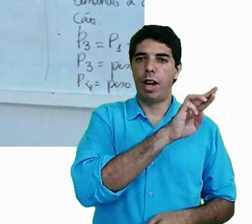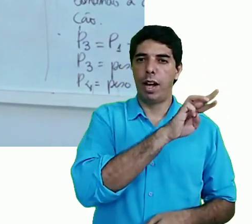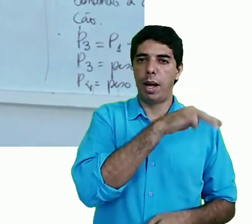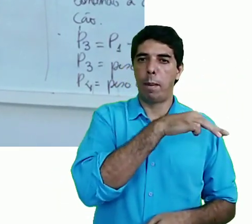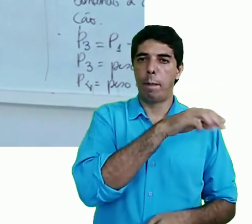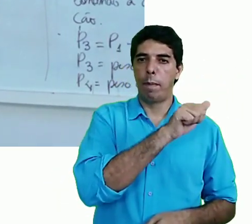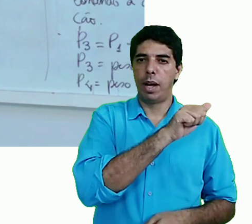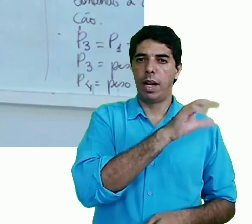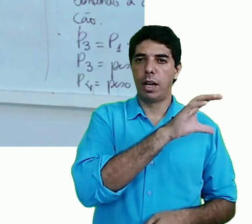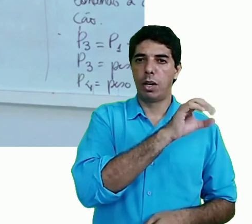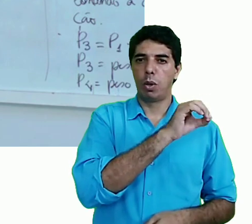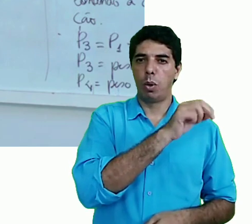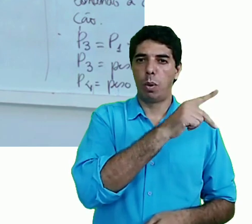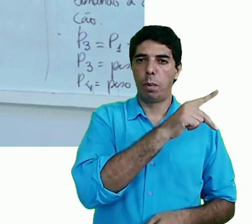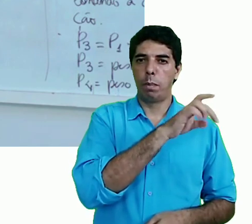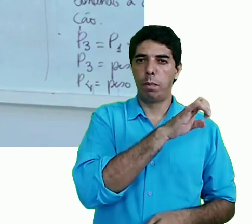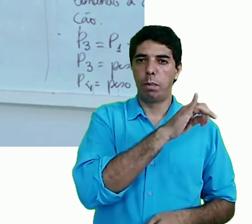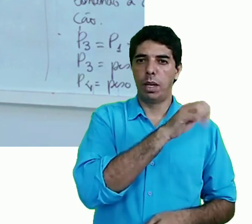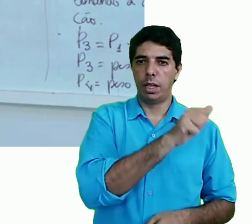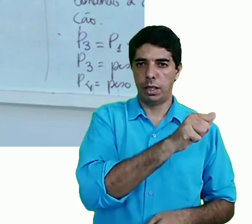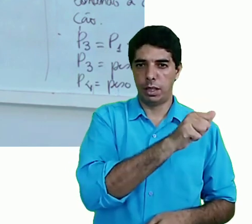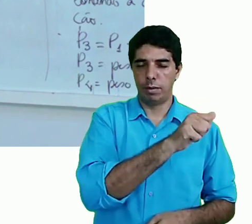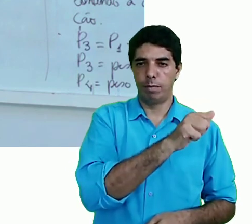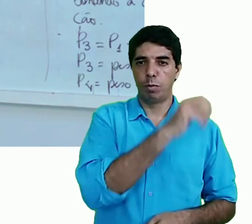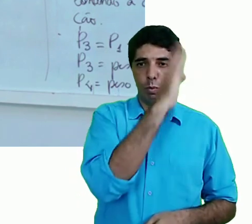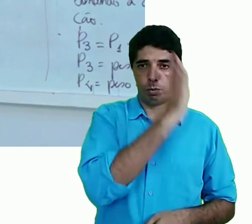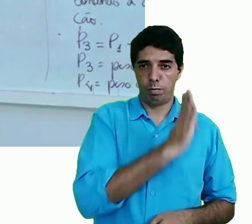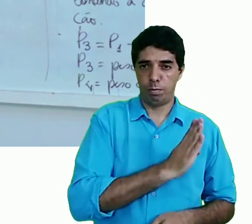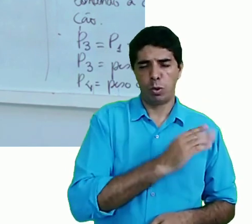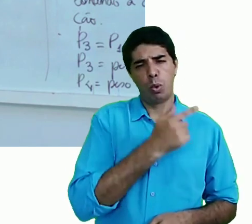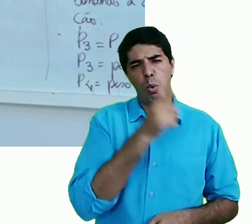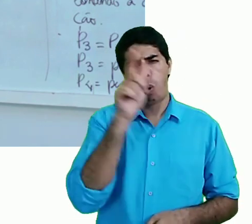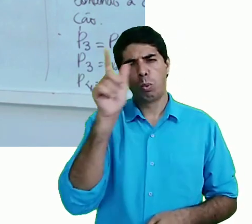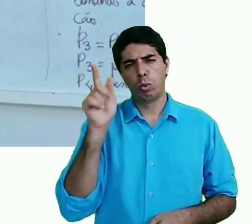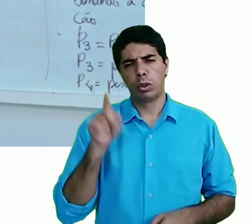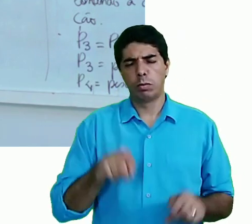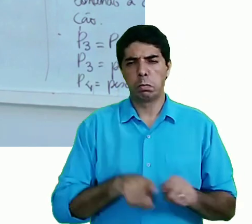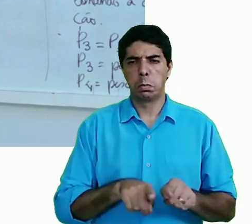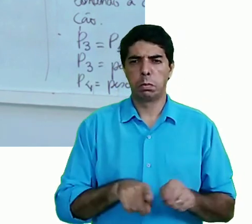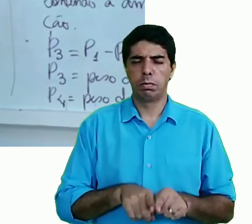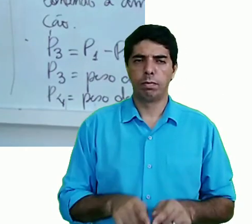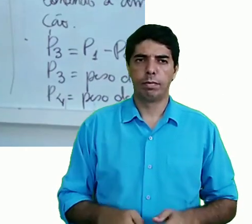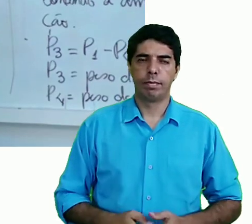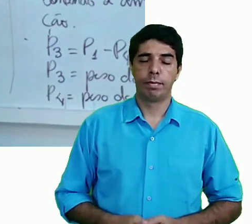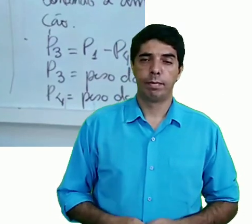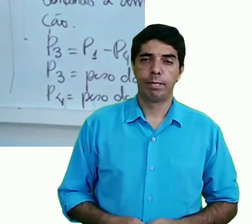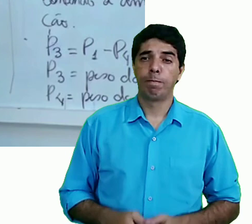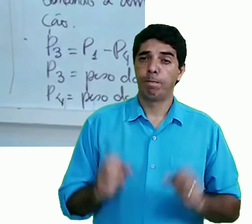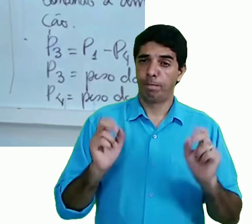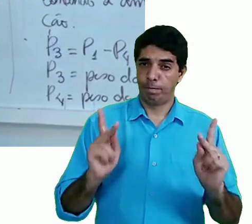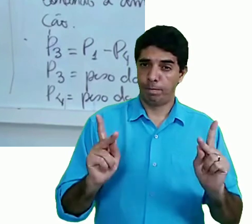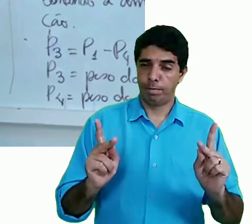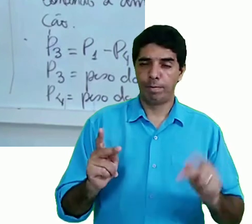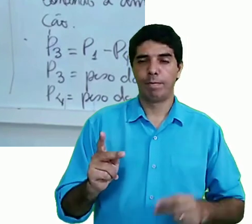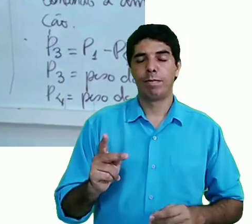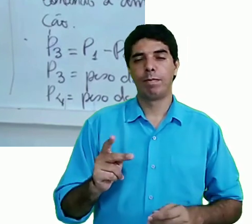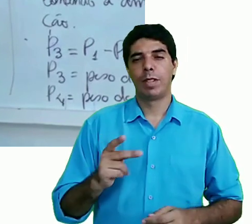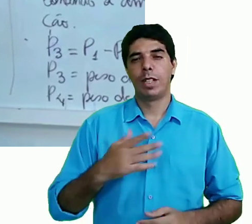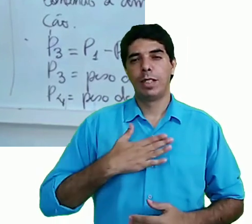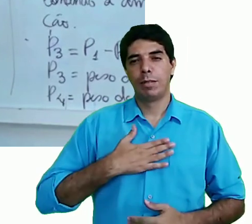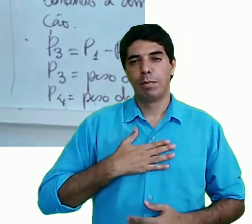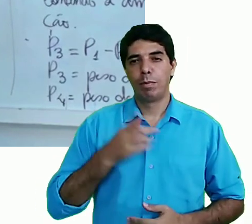como referência a farmacopeia brasileira ou outras farmacopeias também. Tudo bem? Eu espero que vocês tenham